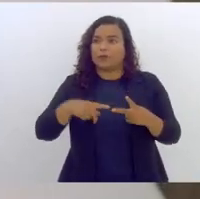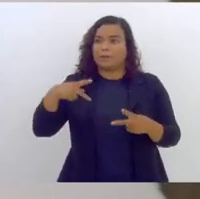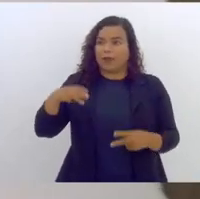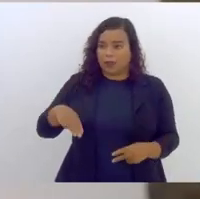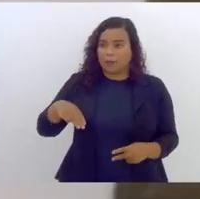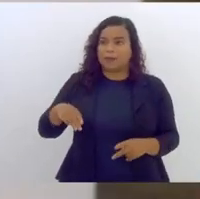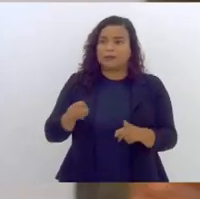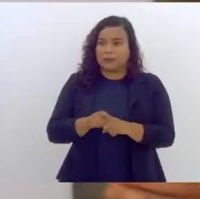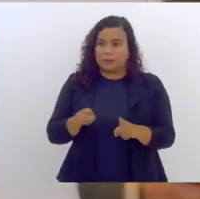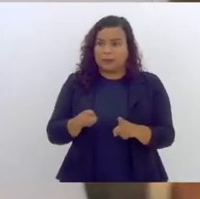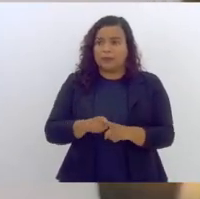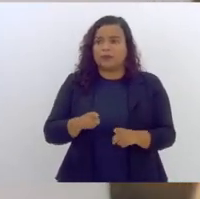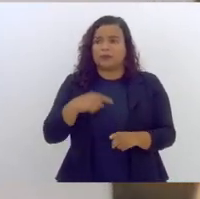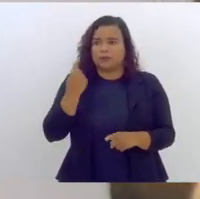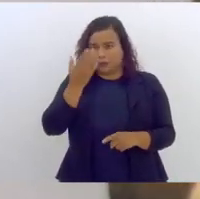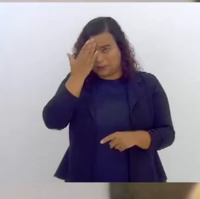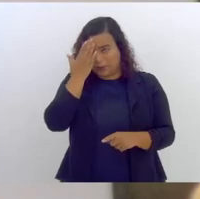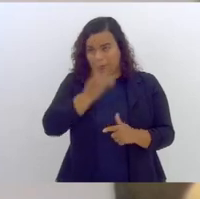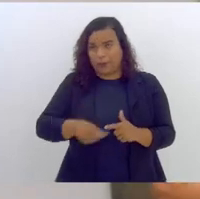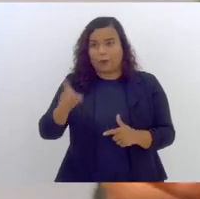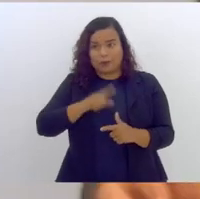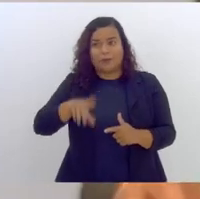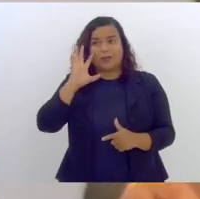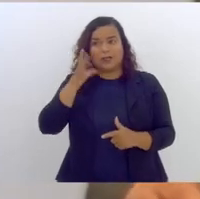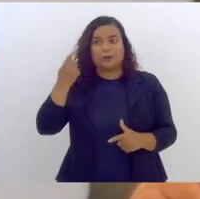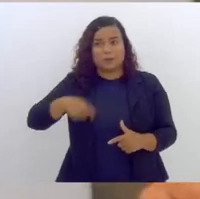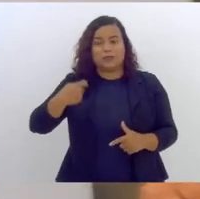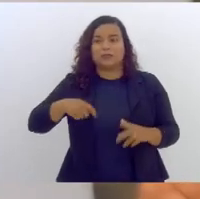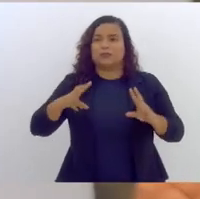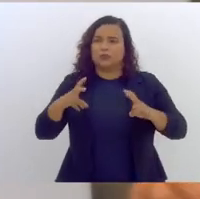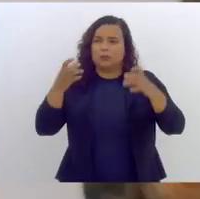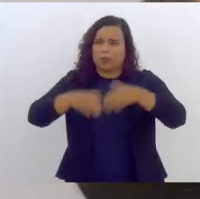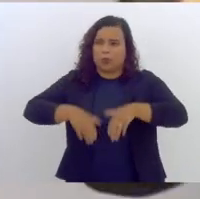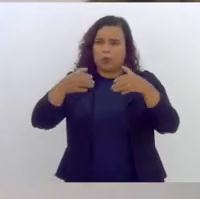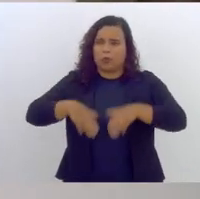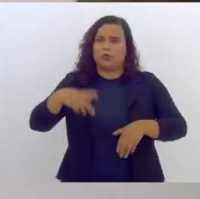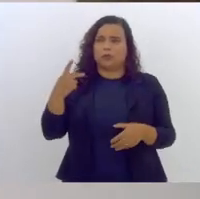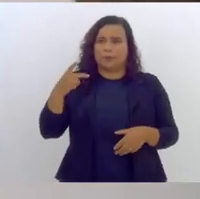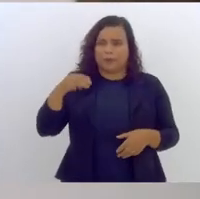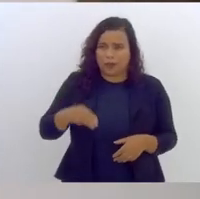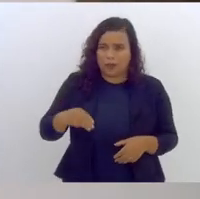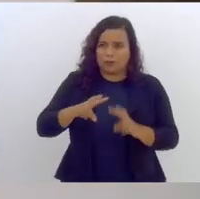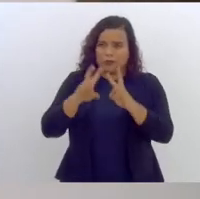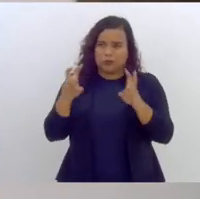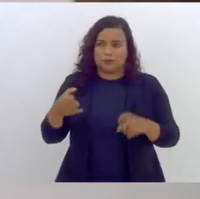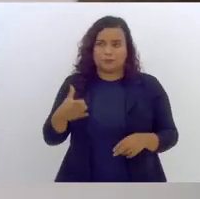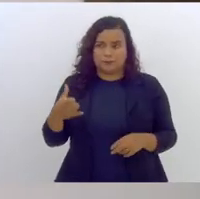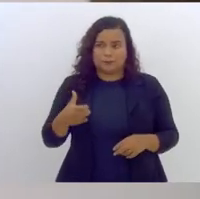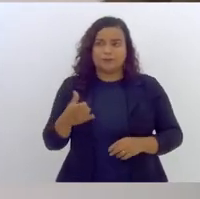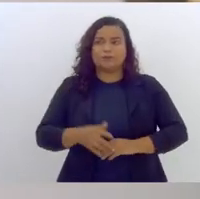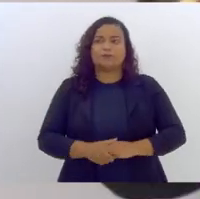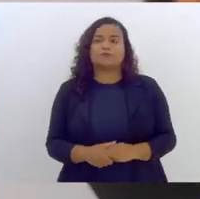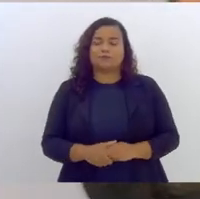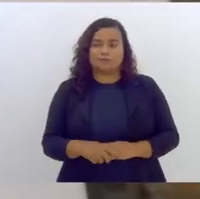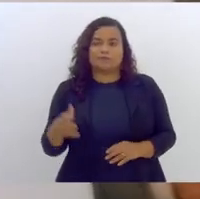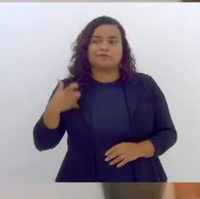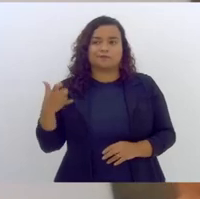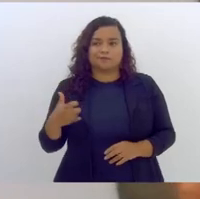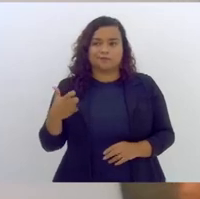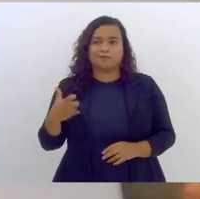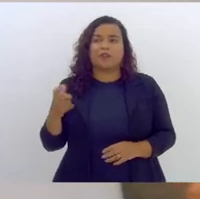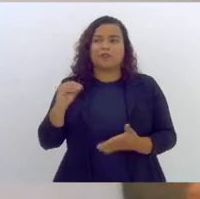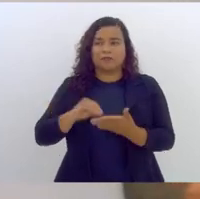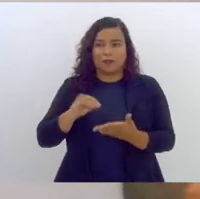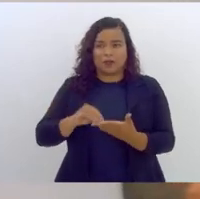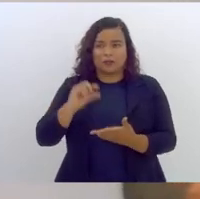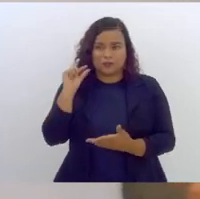Aí temos um problema ainda para resolver Deputado da mulher na questão do Concurso da PM da idade né já falta só